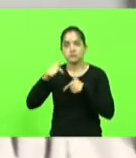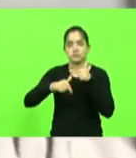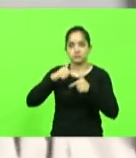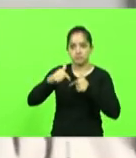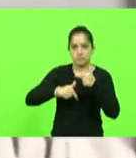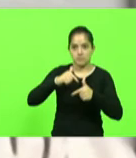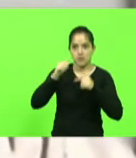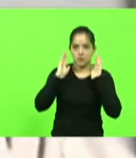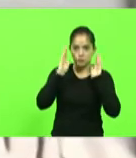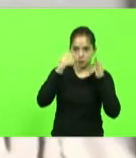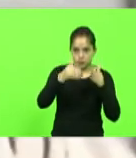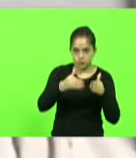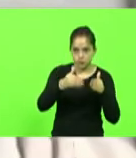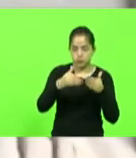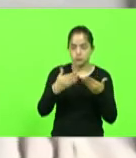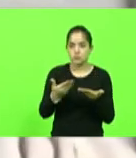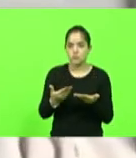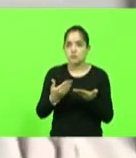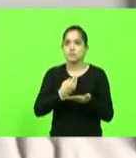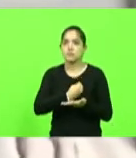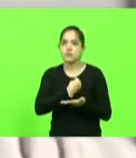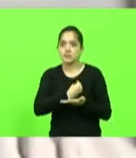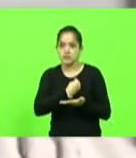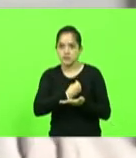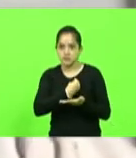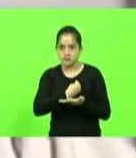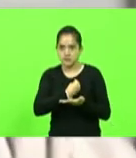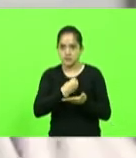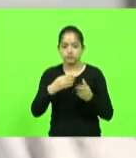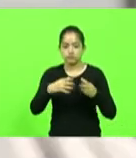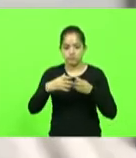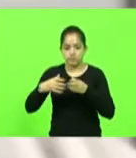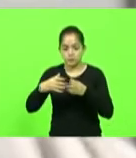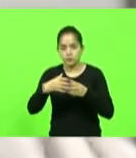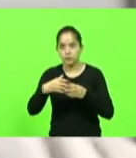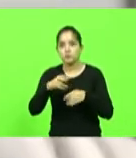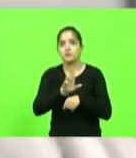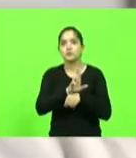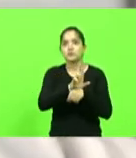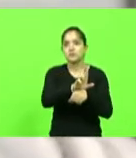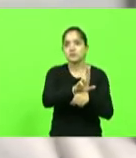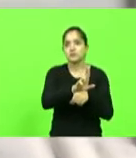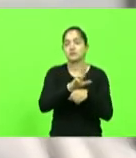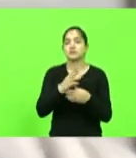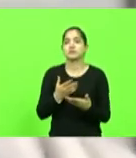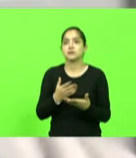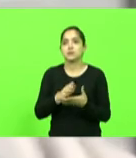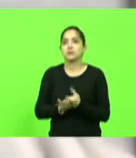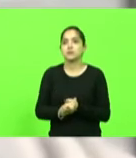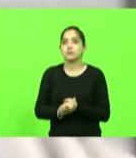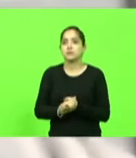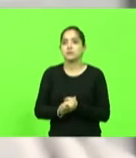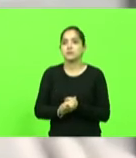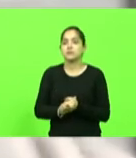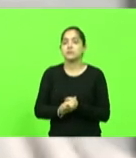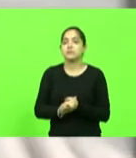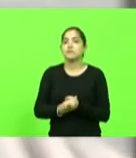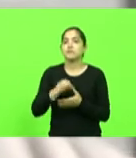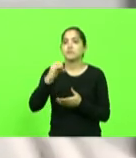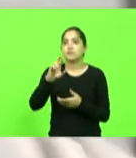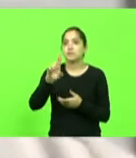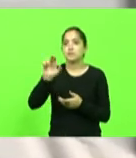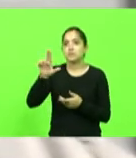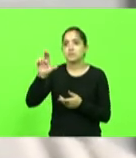estão presentes ali entidades de representação de trabalhador de base estadual, CREAS, CRP,